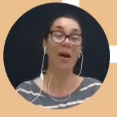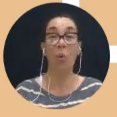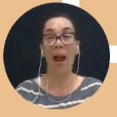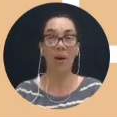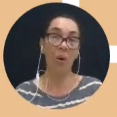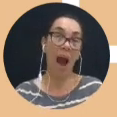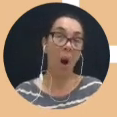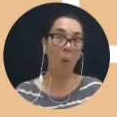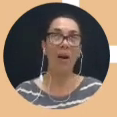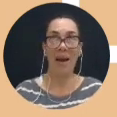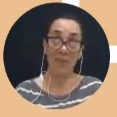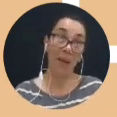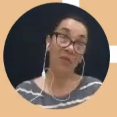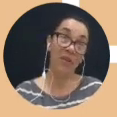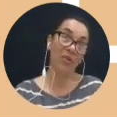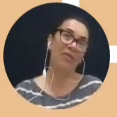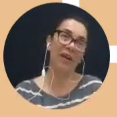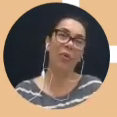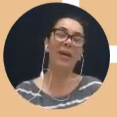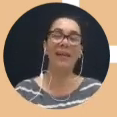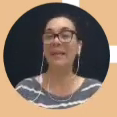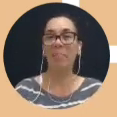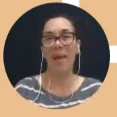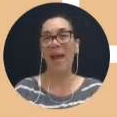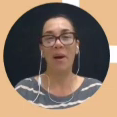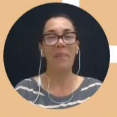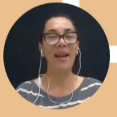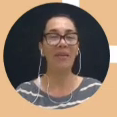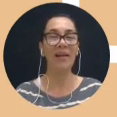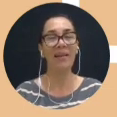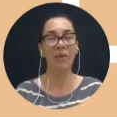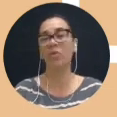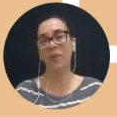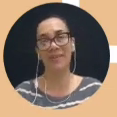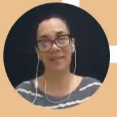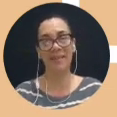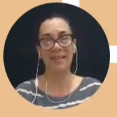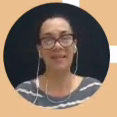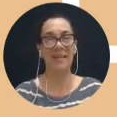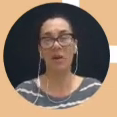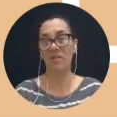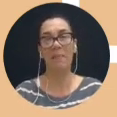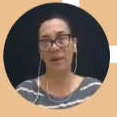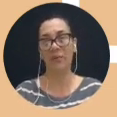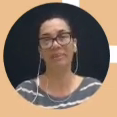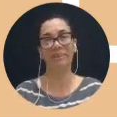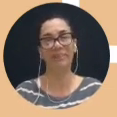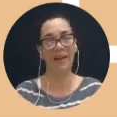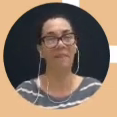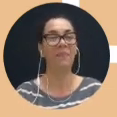né? O a, ao, a minha professora falou que é uma palavra, então eu tomo essa decisão, eu